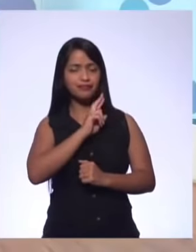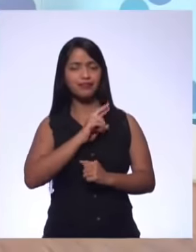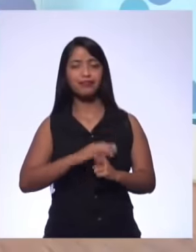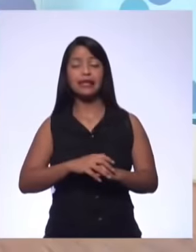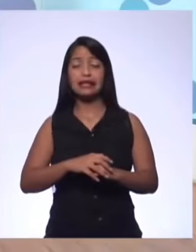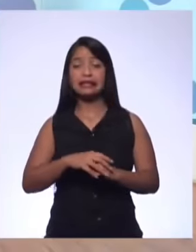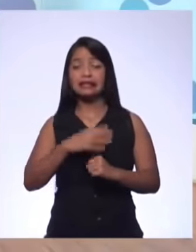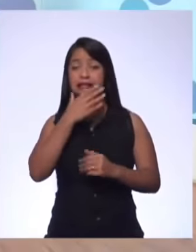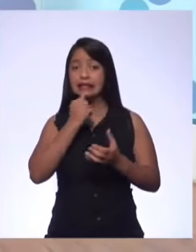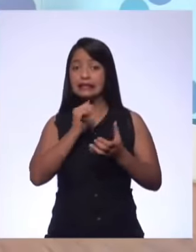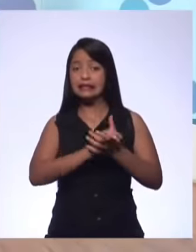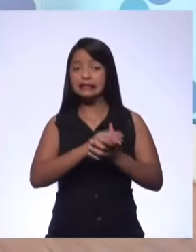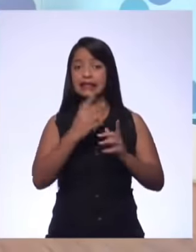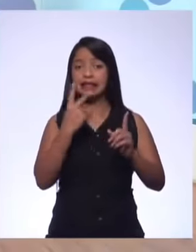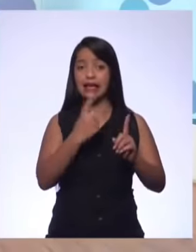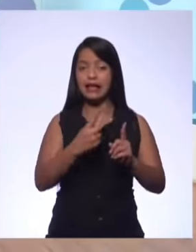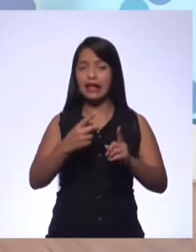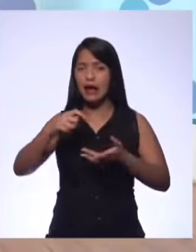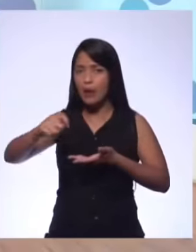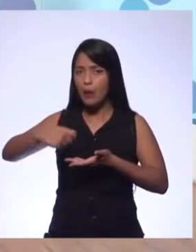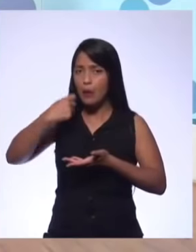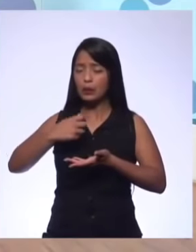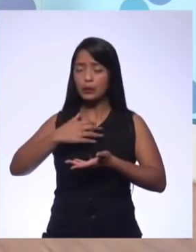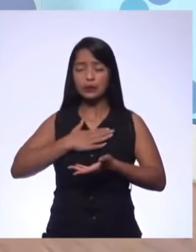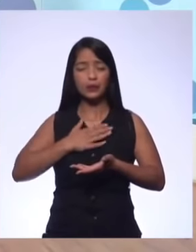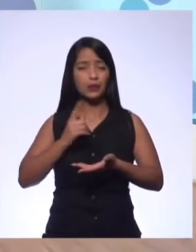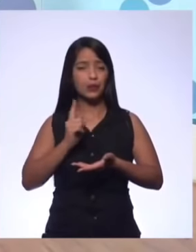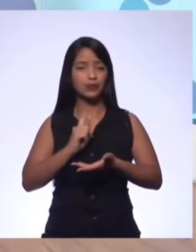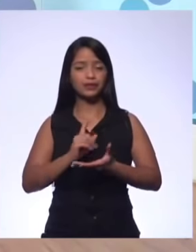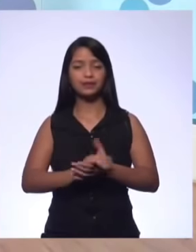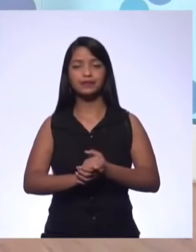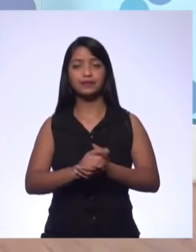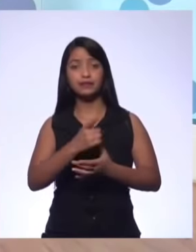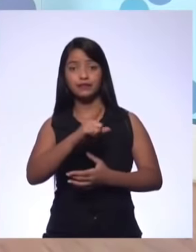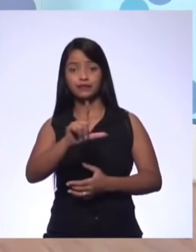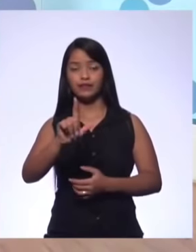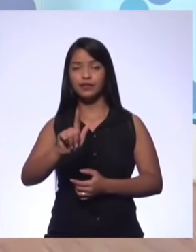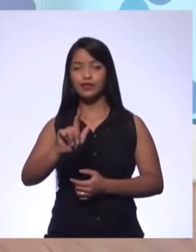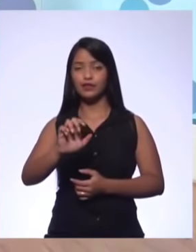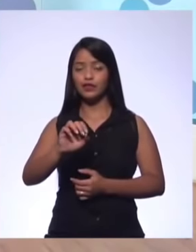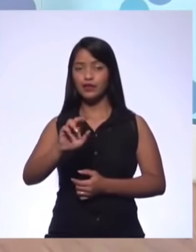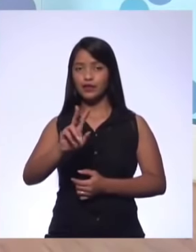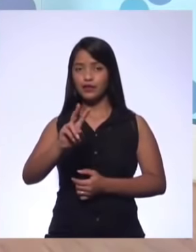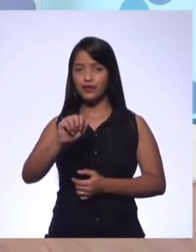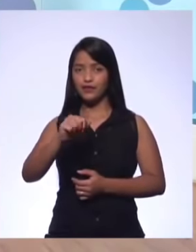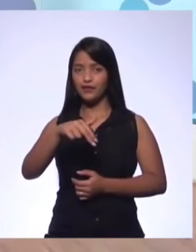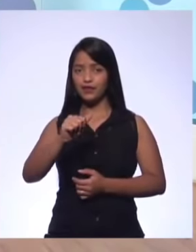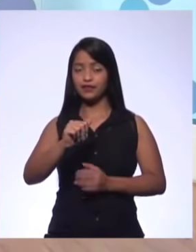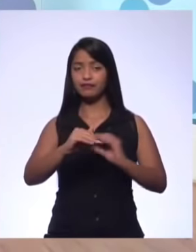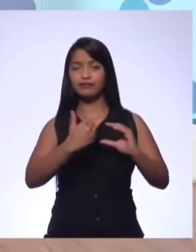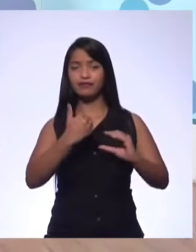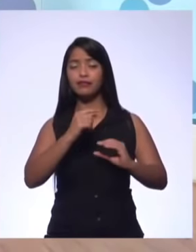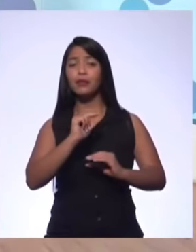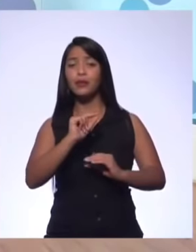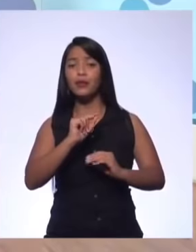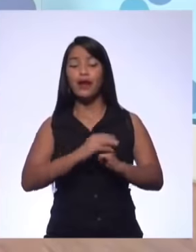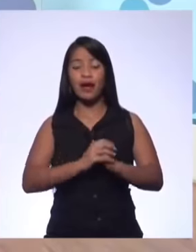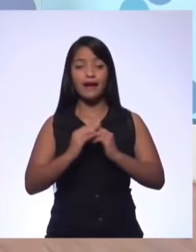janta. A Giovana, que eu comentei, não sei se a Giovana está online aqui, a Giovana colocou que ela deu um frasco de tempero